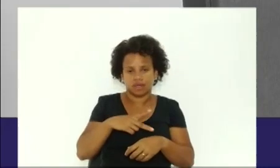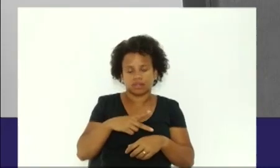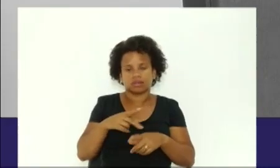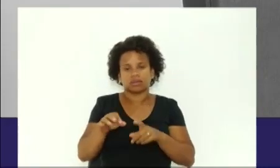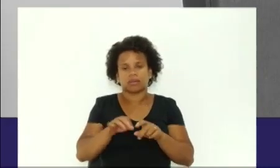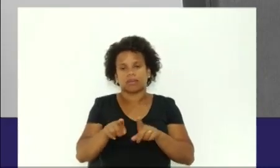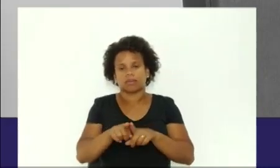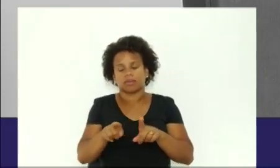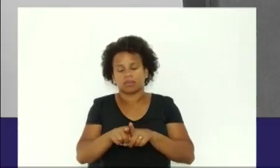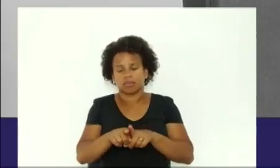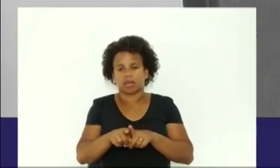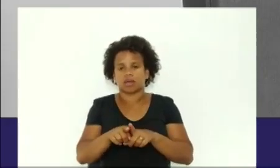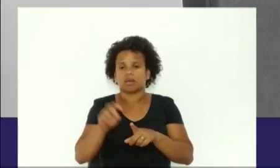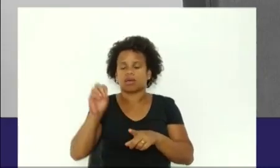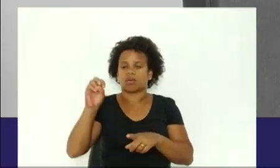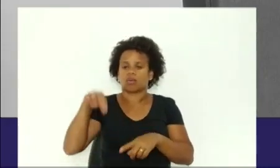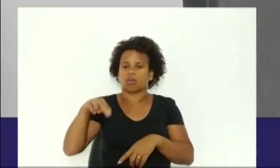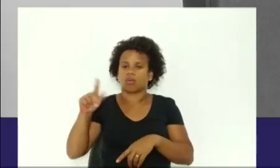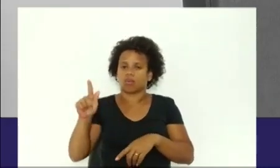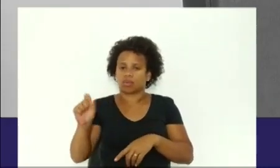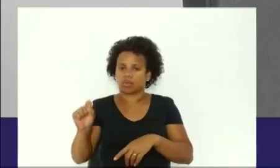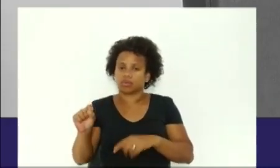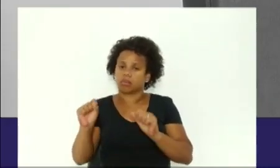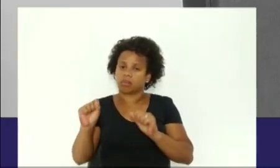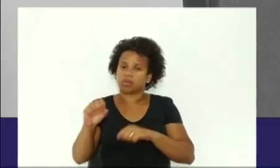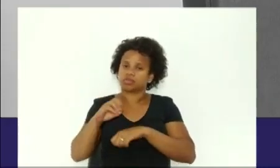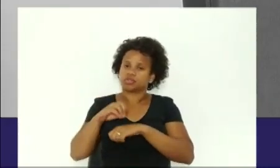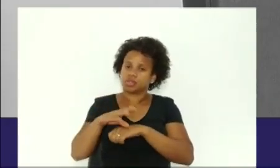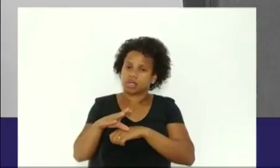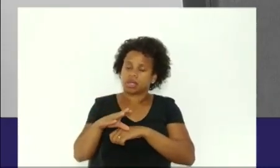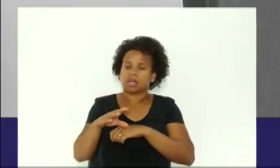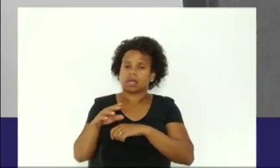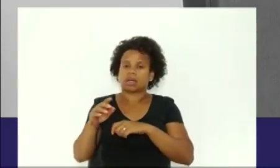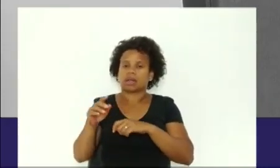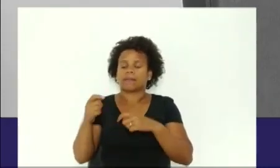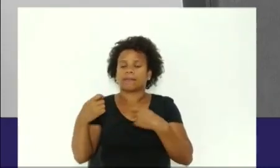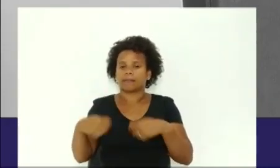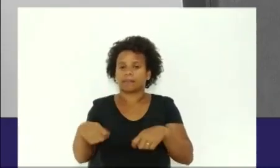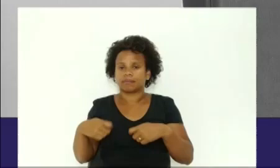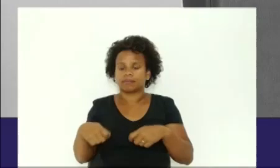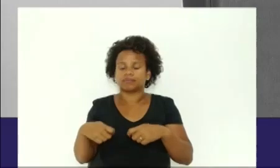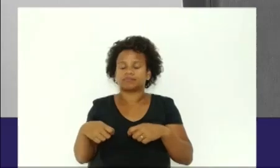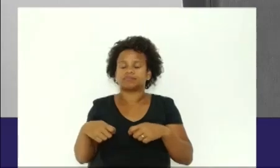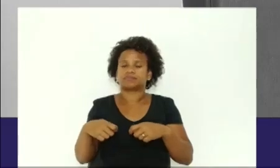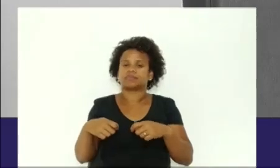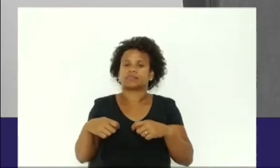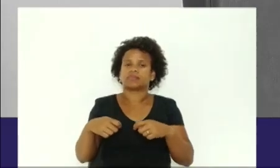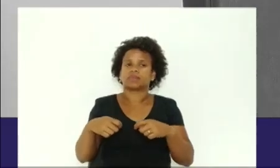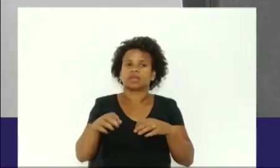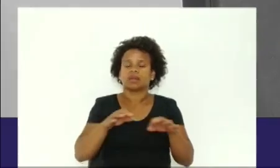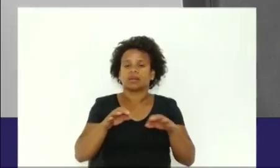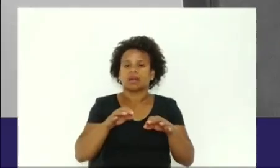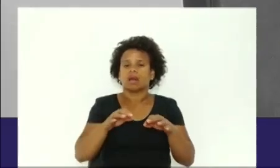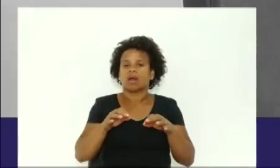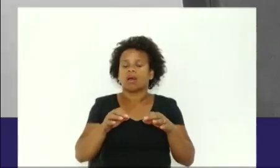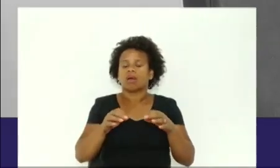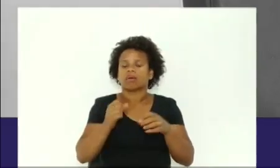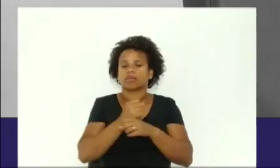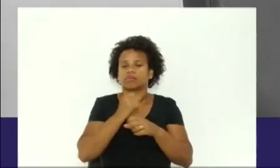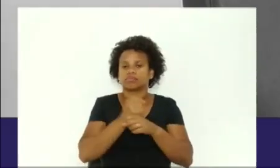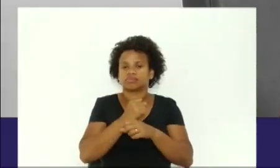não governamentais, podem indicar a disponibilidade de recursos para a criação de complexos turísticos naquela